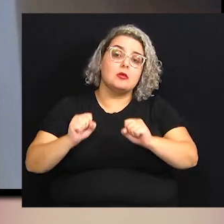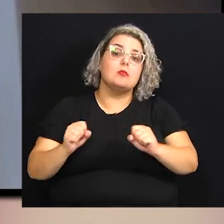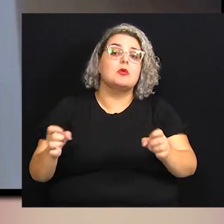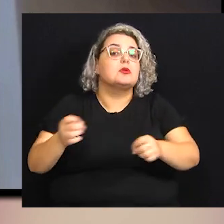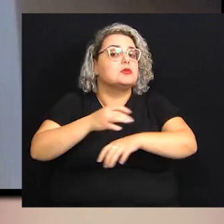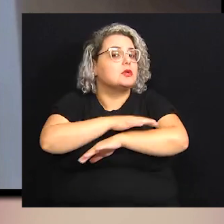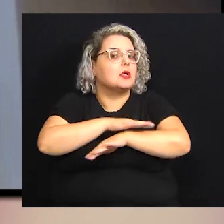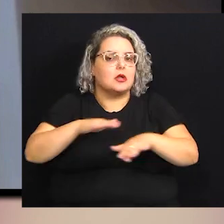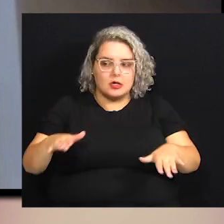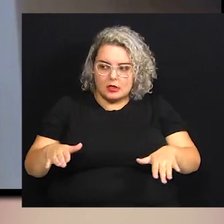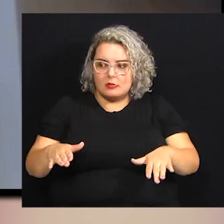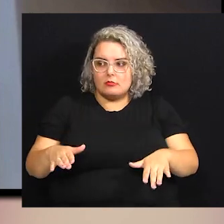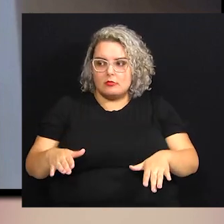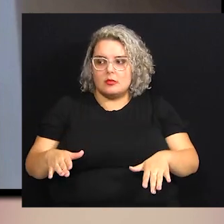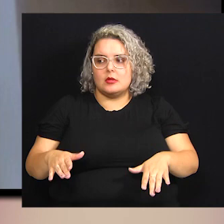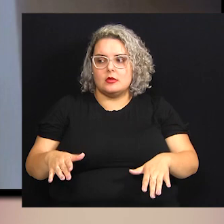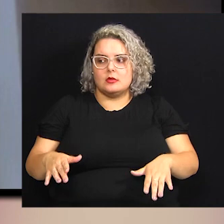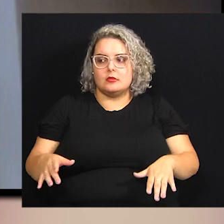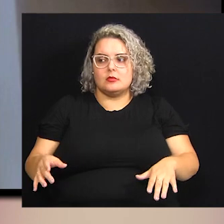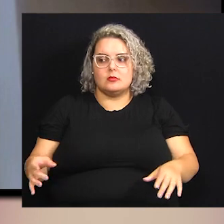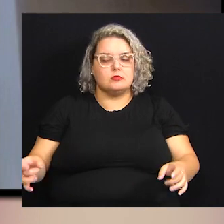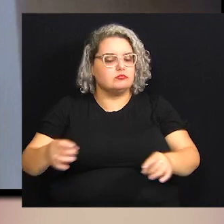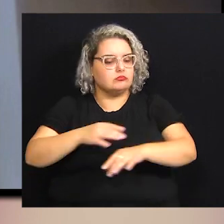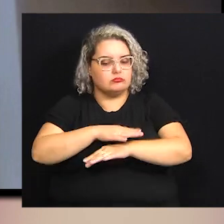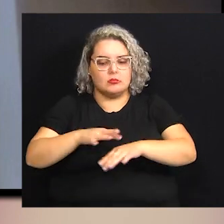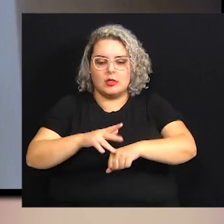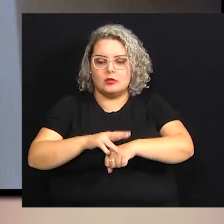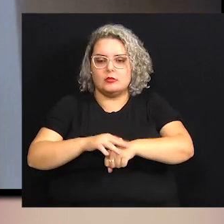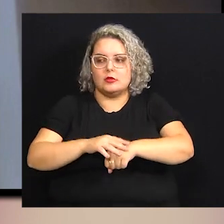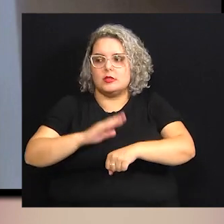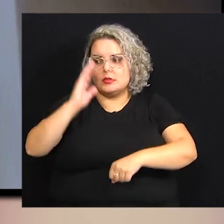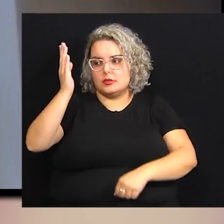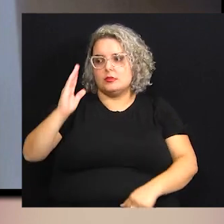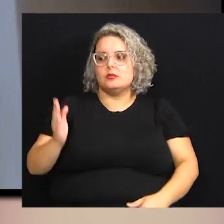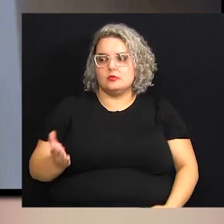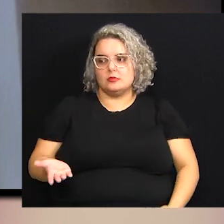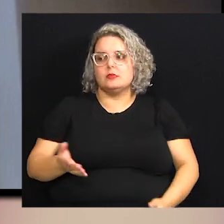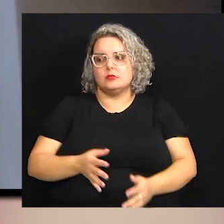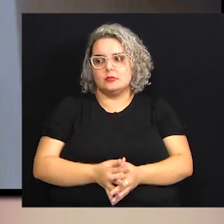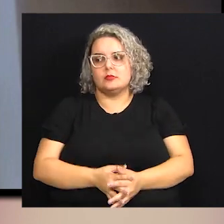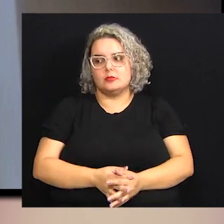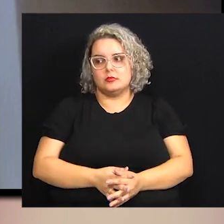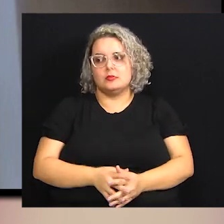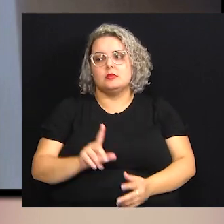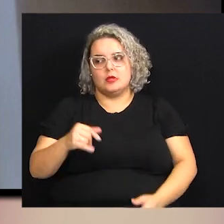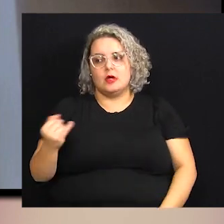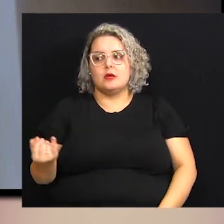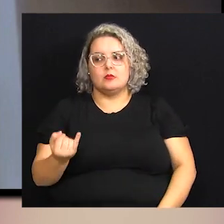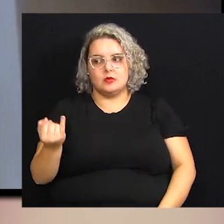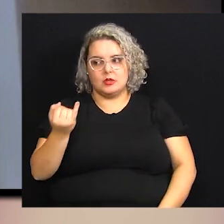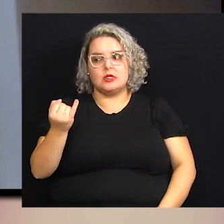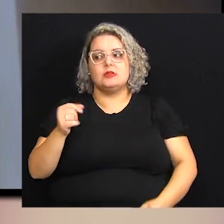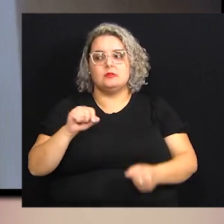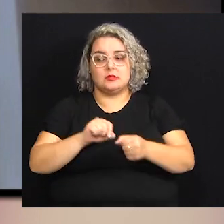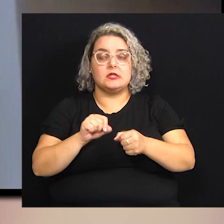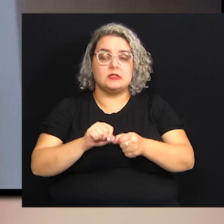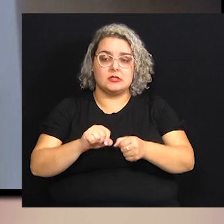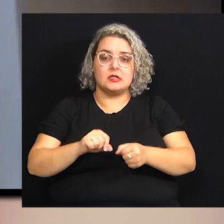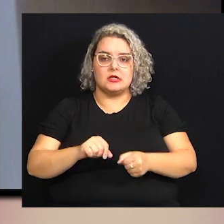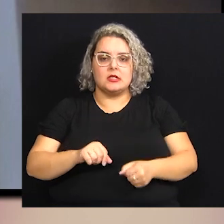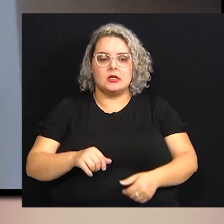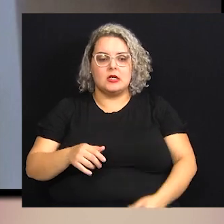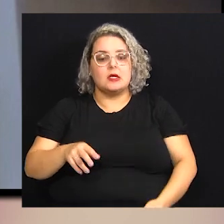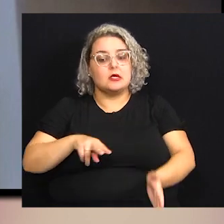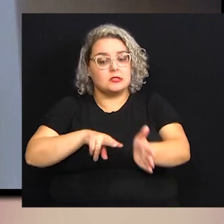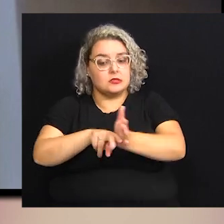gente erradicar, tirar do hall de doenças do Brasil. Então, é bastante importante a gente fazer essa